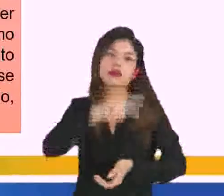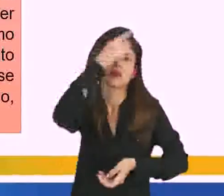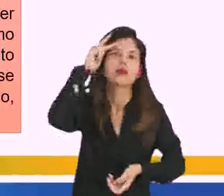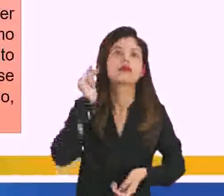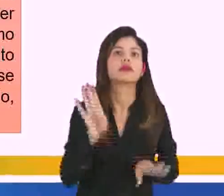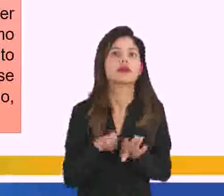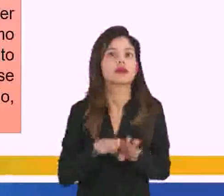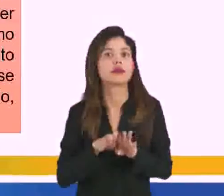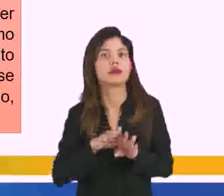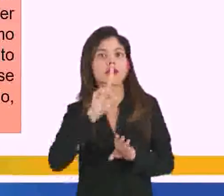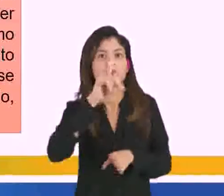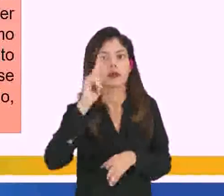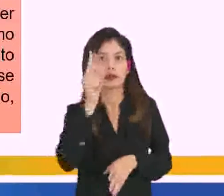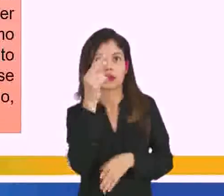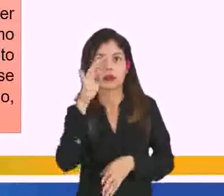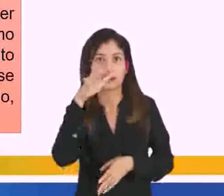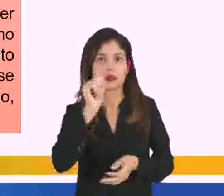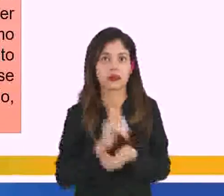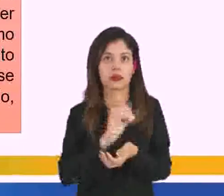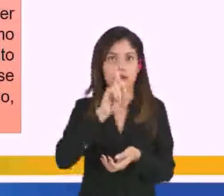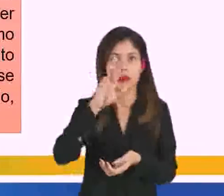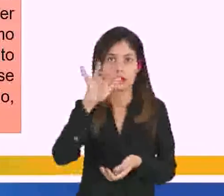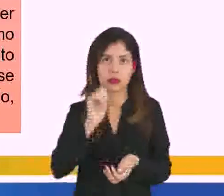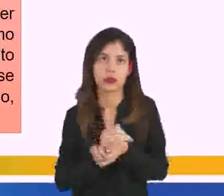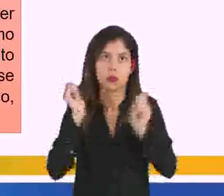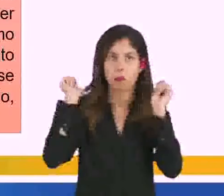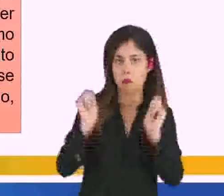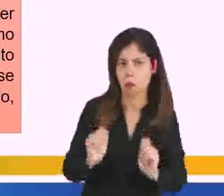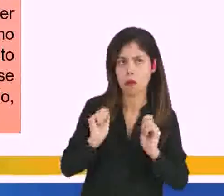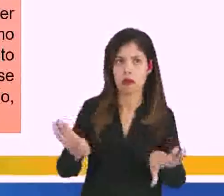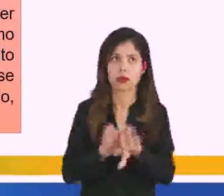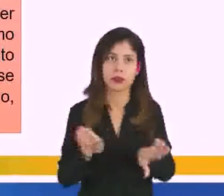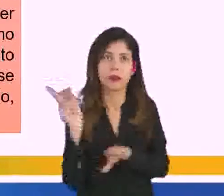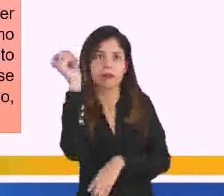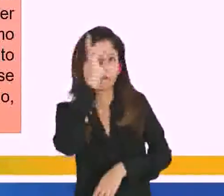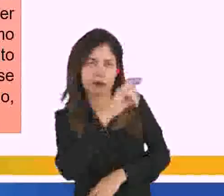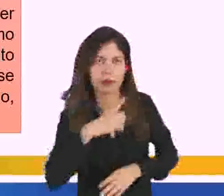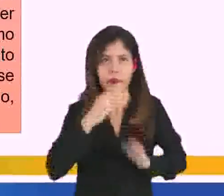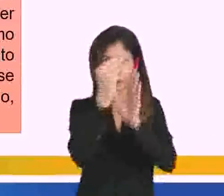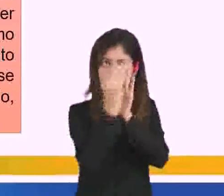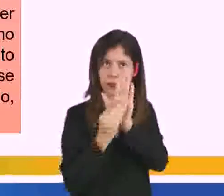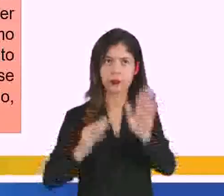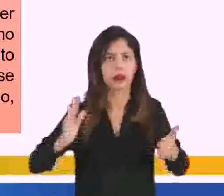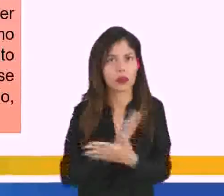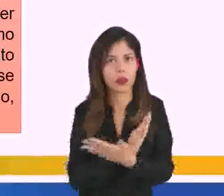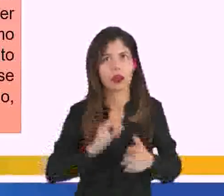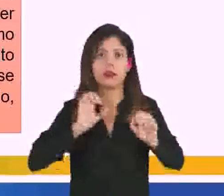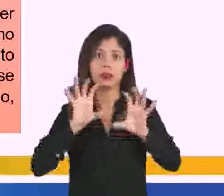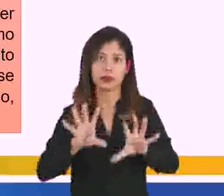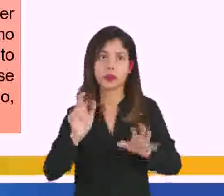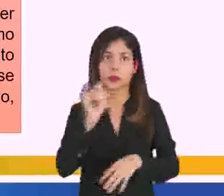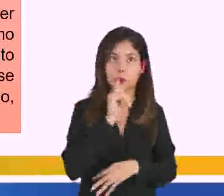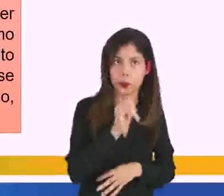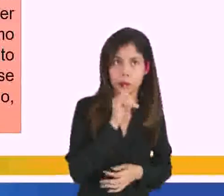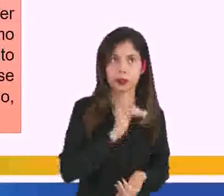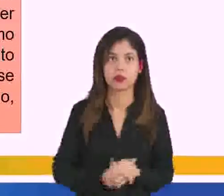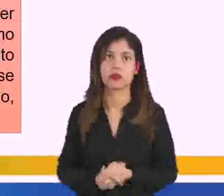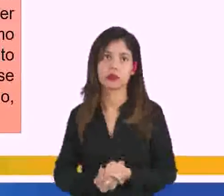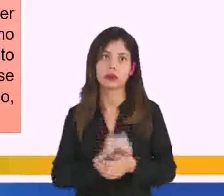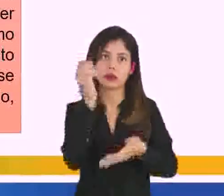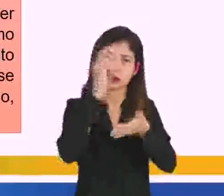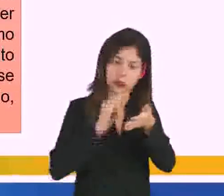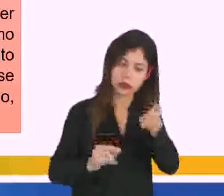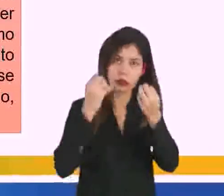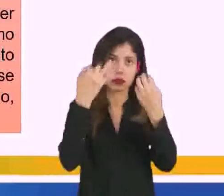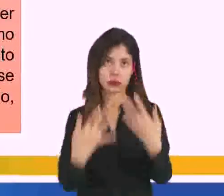clientes de um hotel ou clube, né? Então, porém, pode se tornar difícil obter esses dados em algumas situações, como, por exemplo, uma